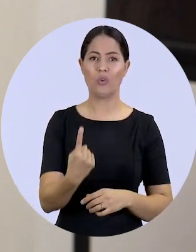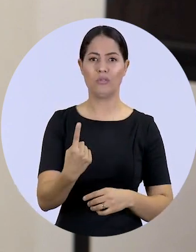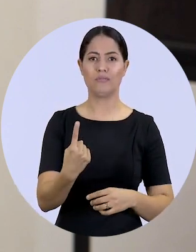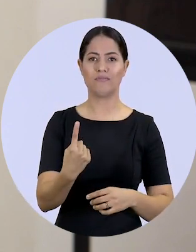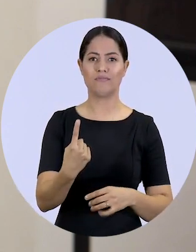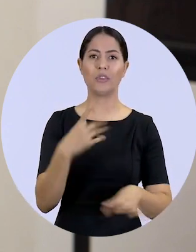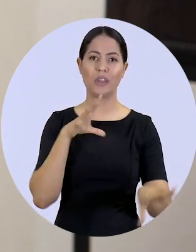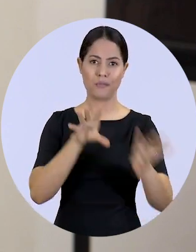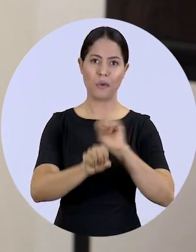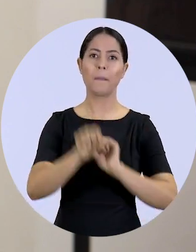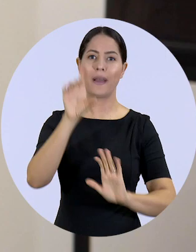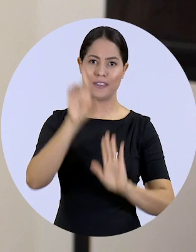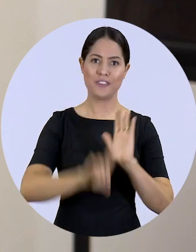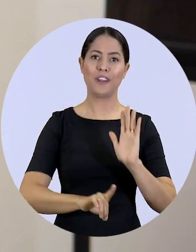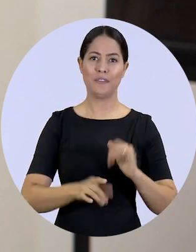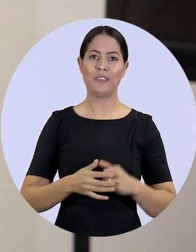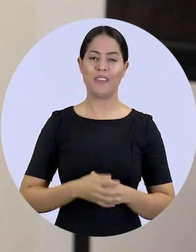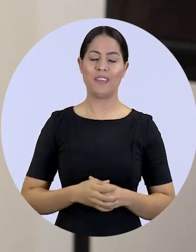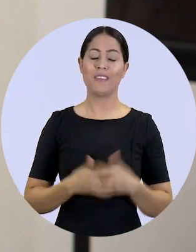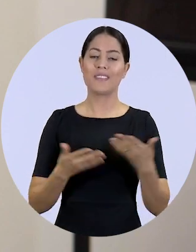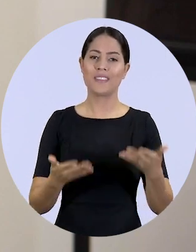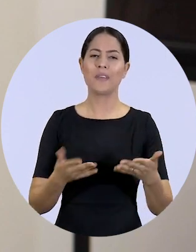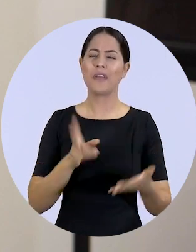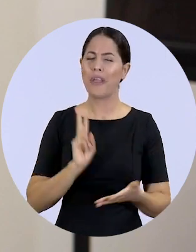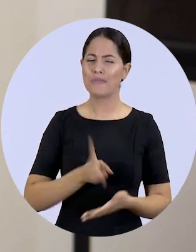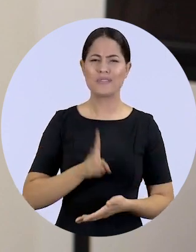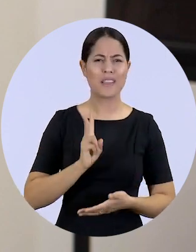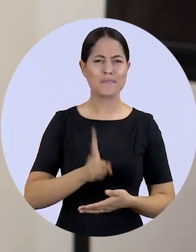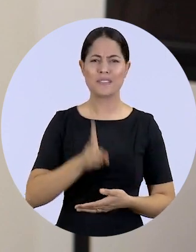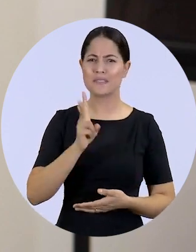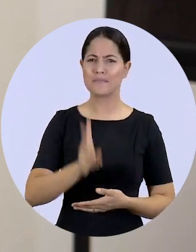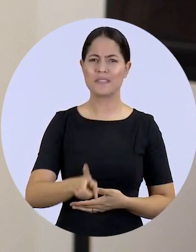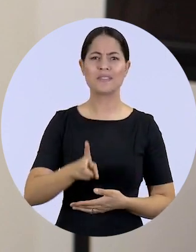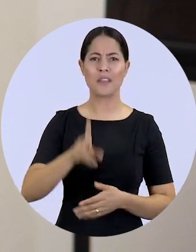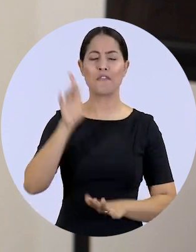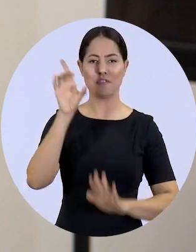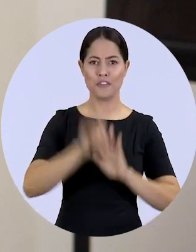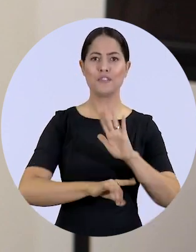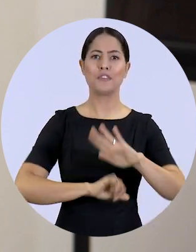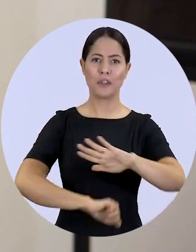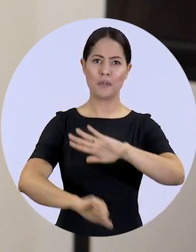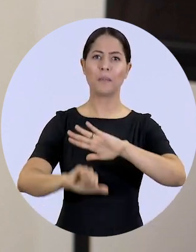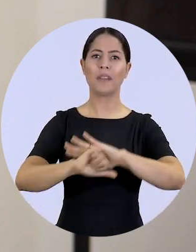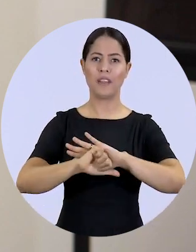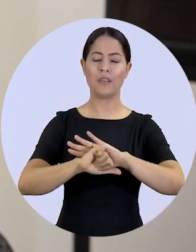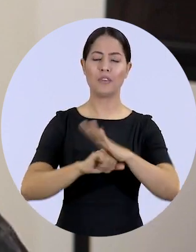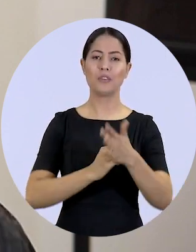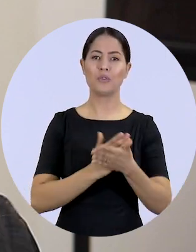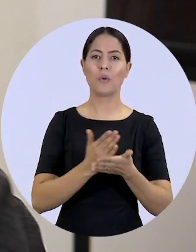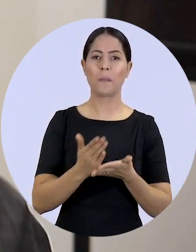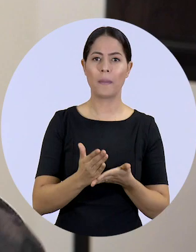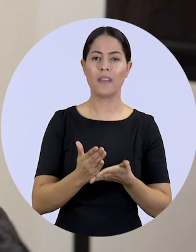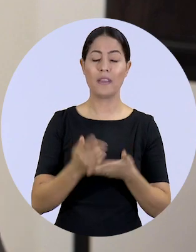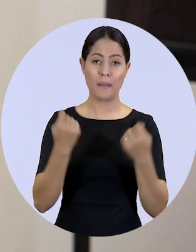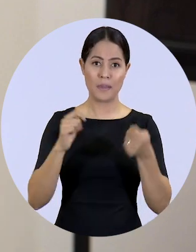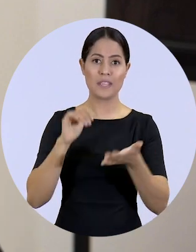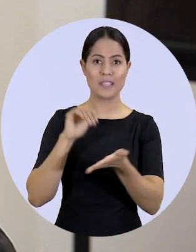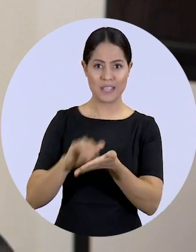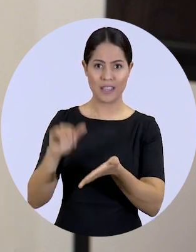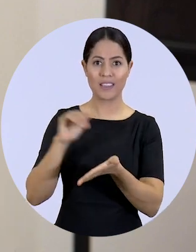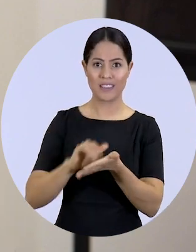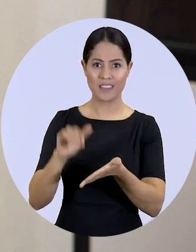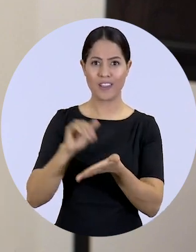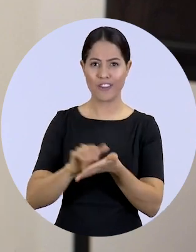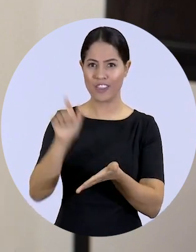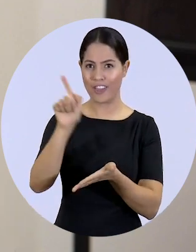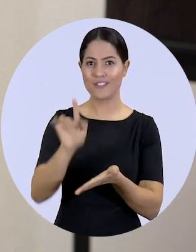único da minha profissão. Eu realmente sempre fiz direito penal. Claro que no começo todo advogado sabe, a gente faz um peditu, você tem que ter um escritório